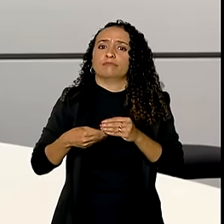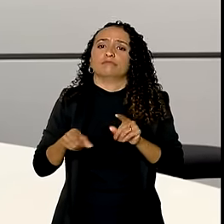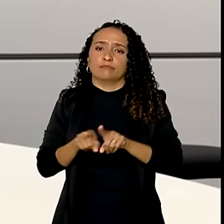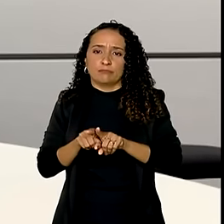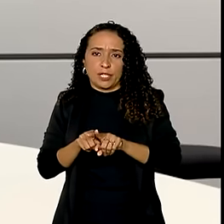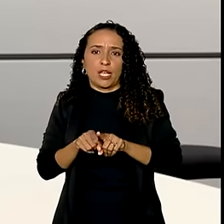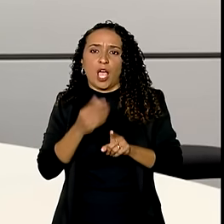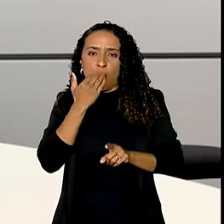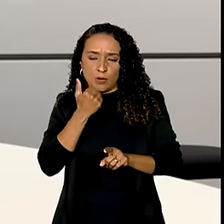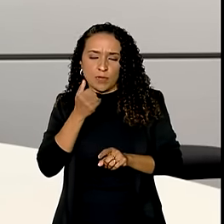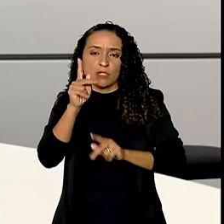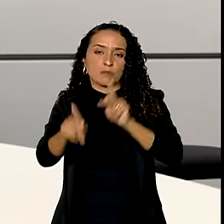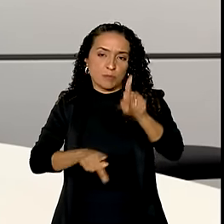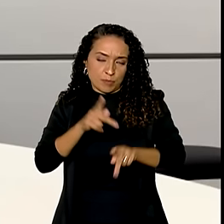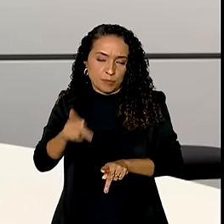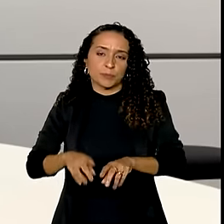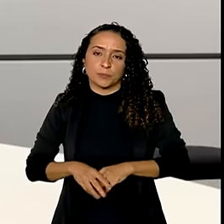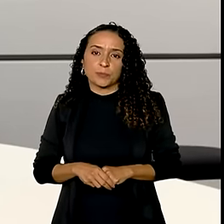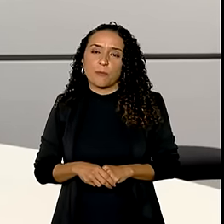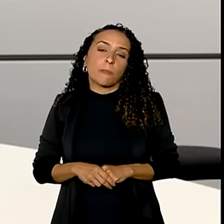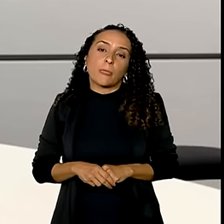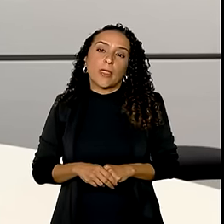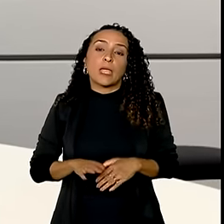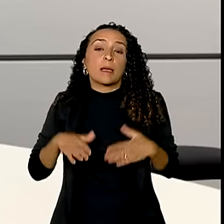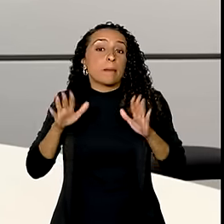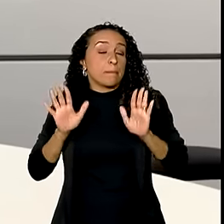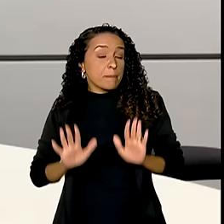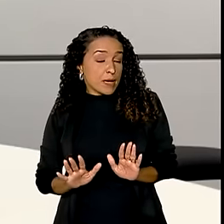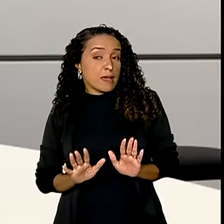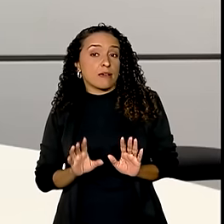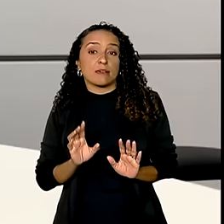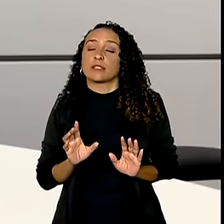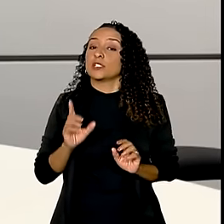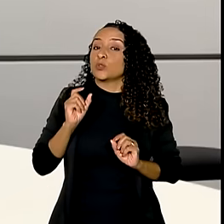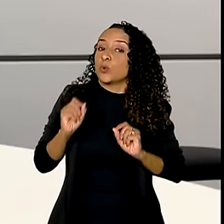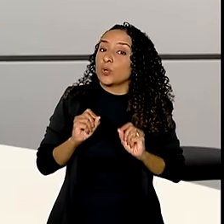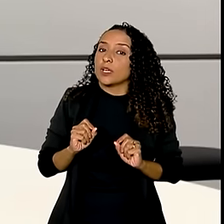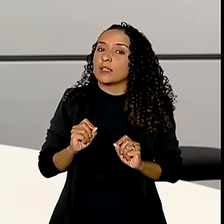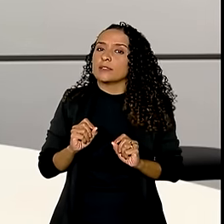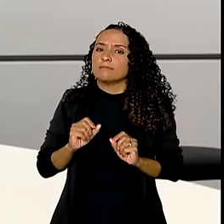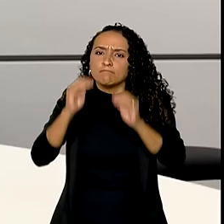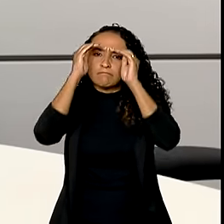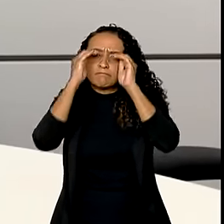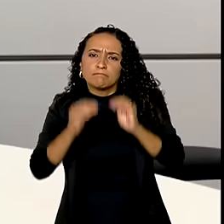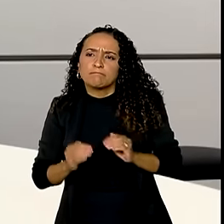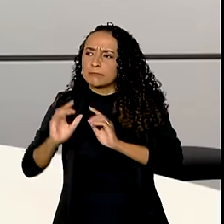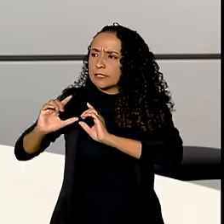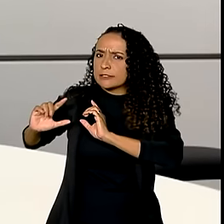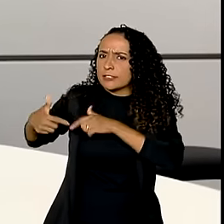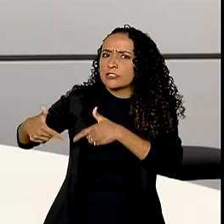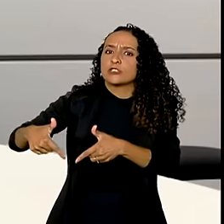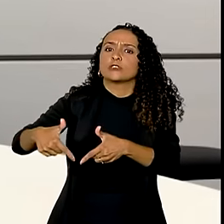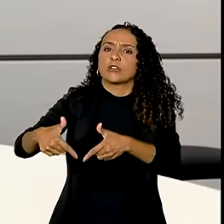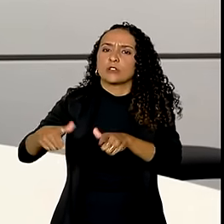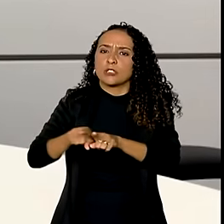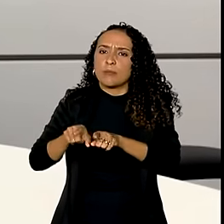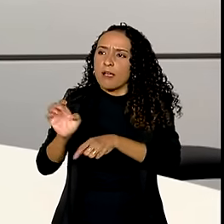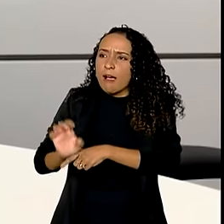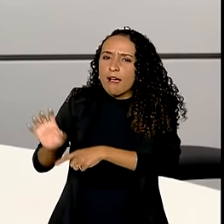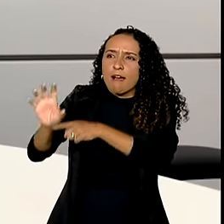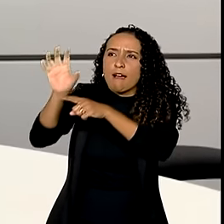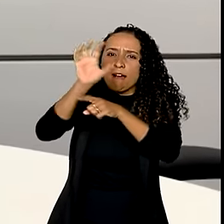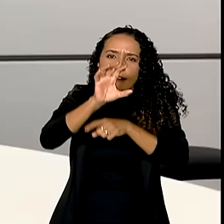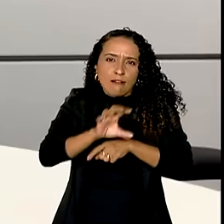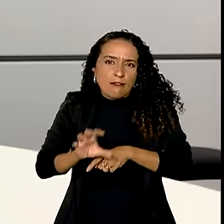a alimentação da população, mas com reconhecendo as tradições, a